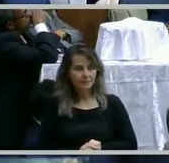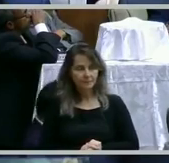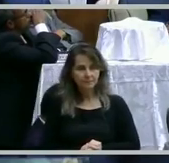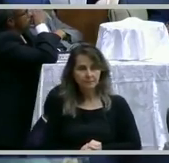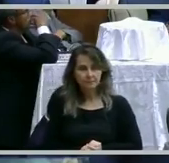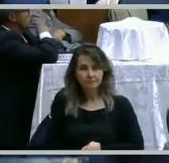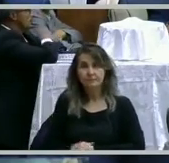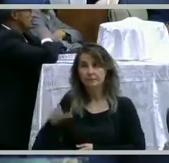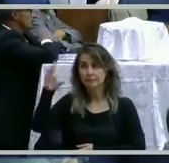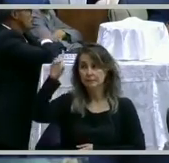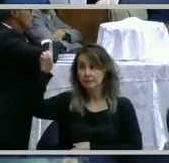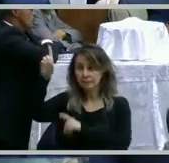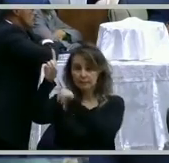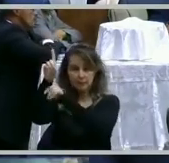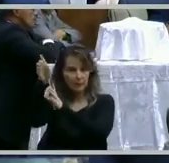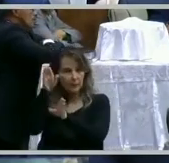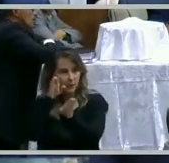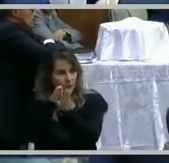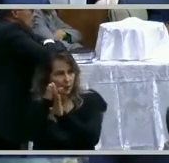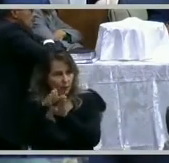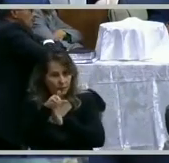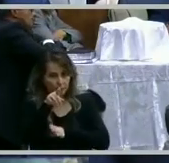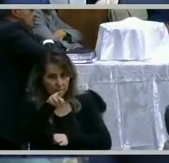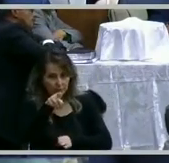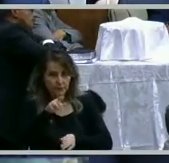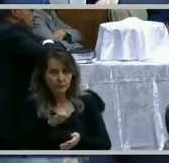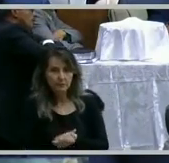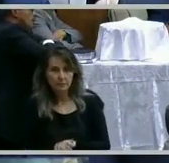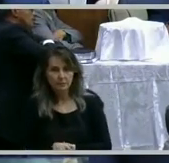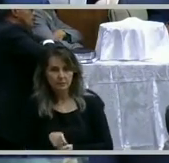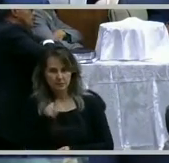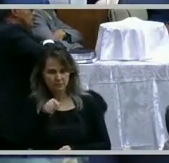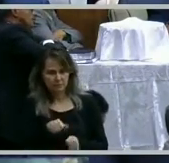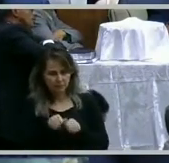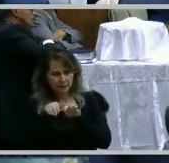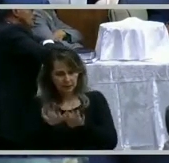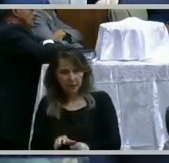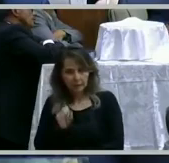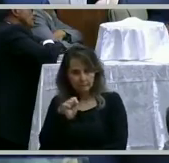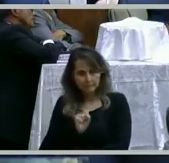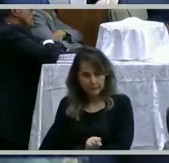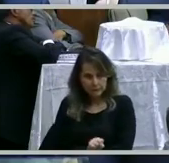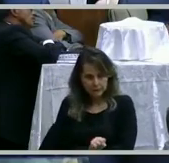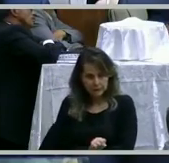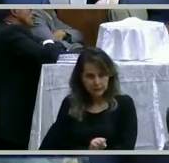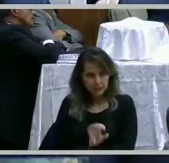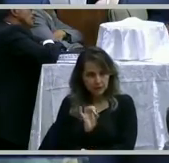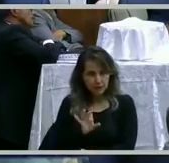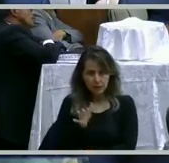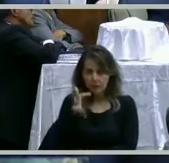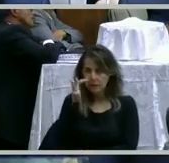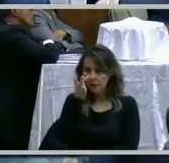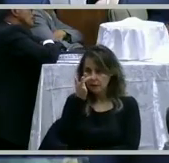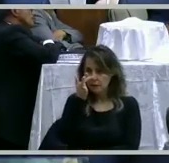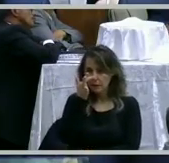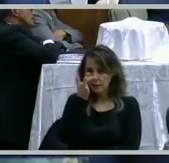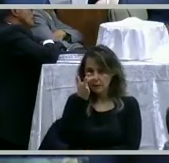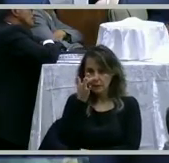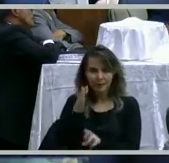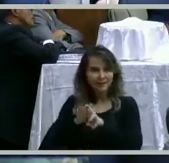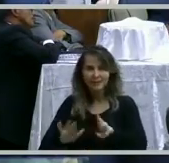Conselho da parte de Deus para você: não fique parado diante dos montes. Não vai resolver.